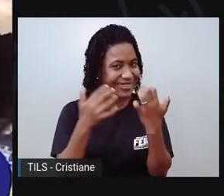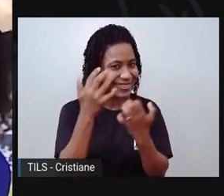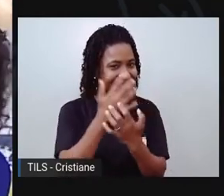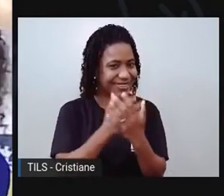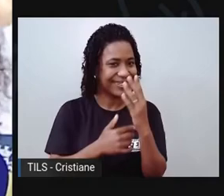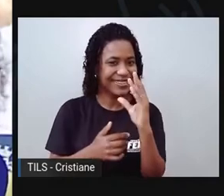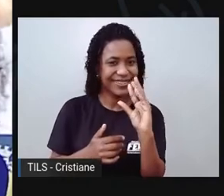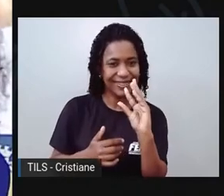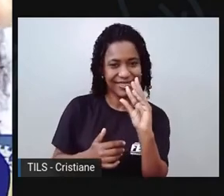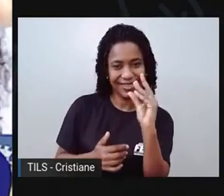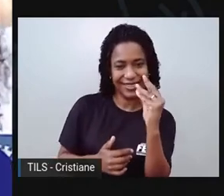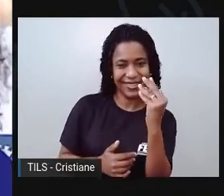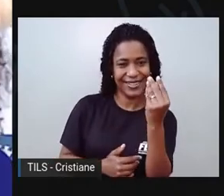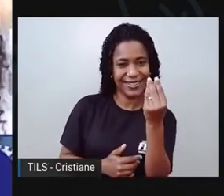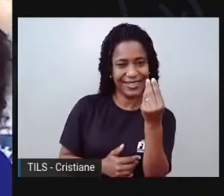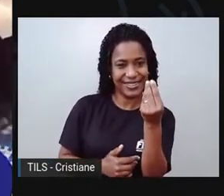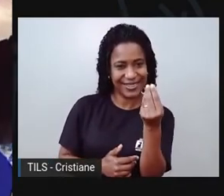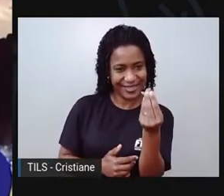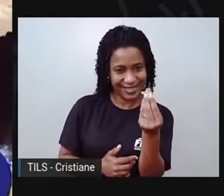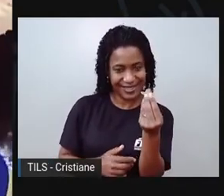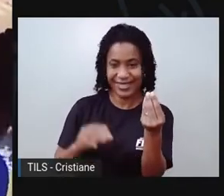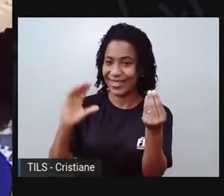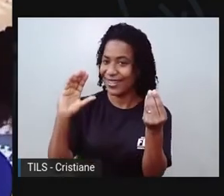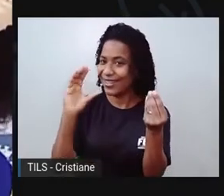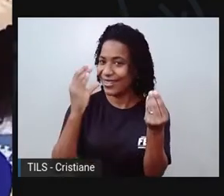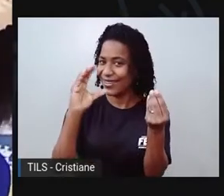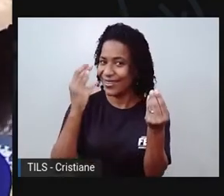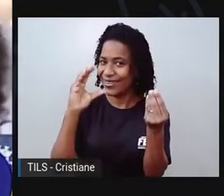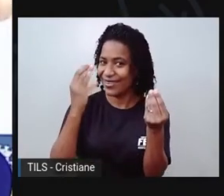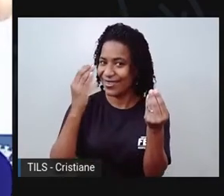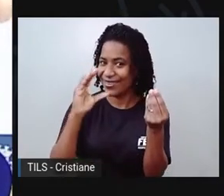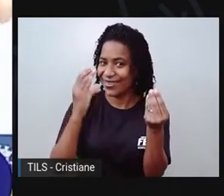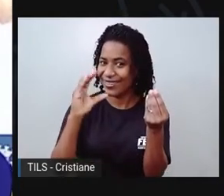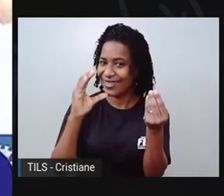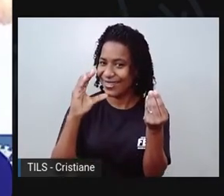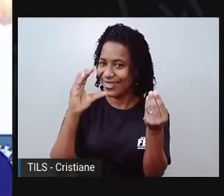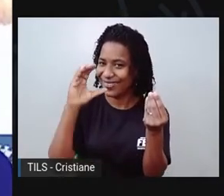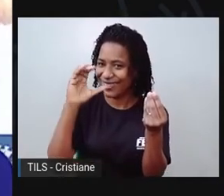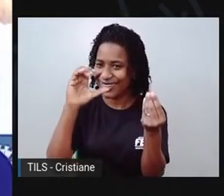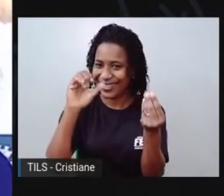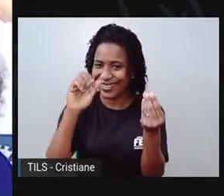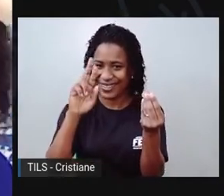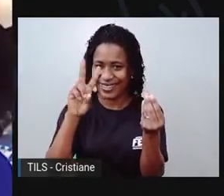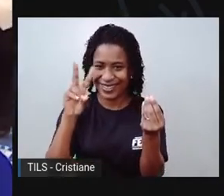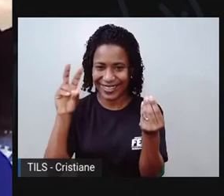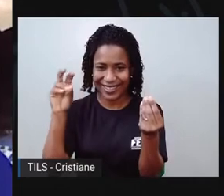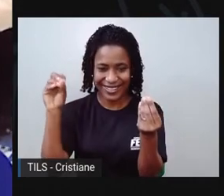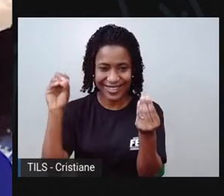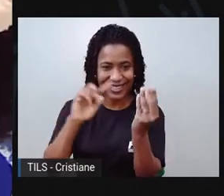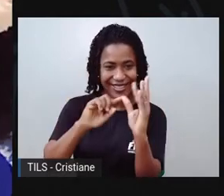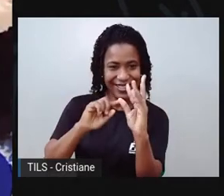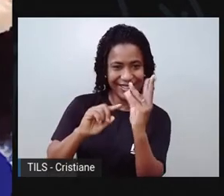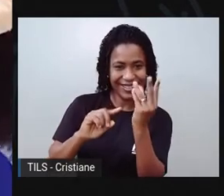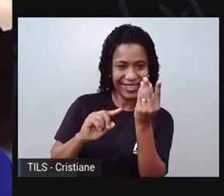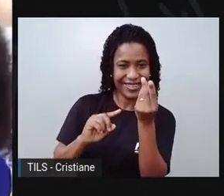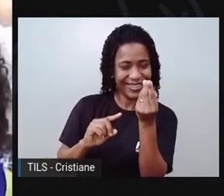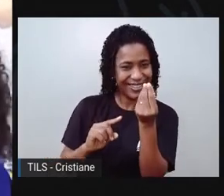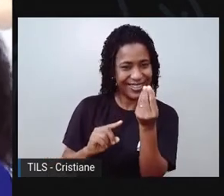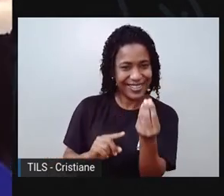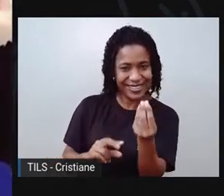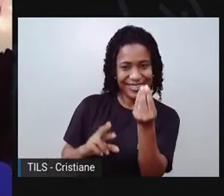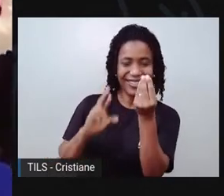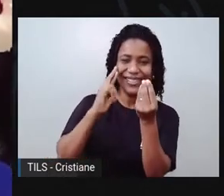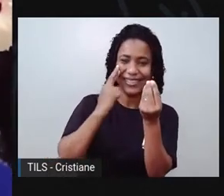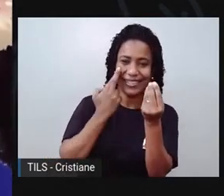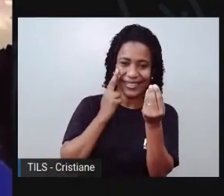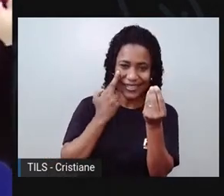Foi a música do cravo, ah, que brigava com a rosa. E olha a rosa aqui. Você